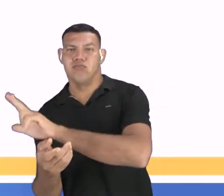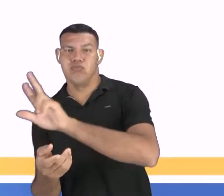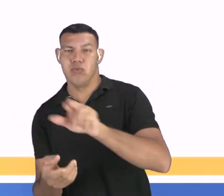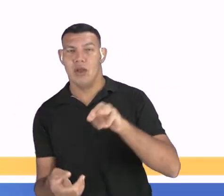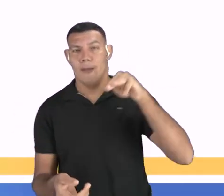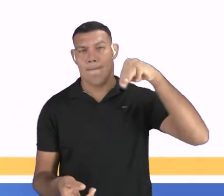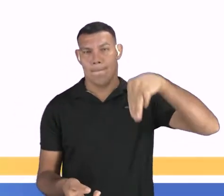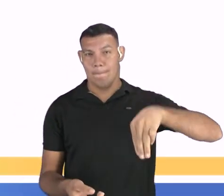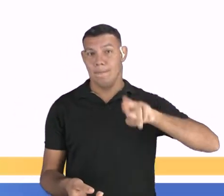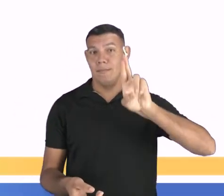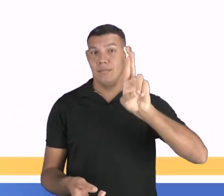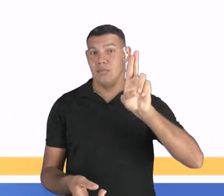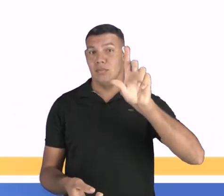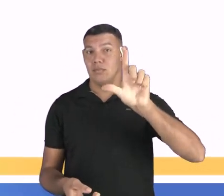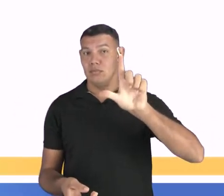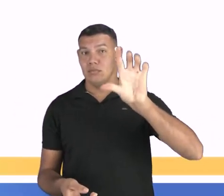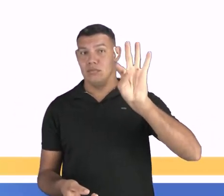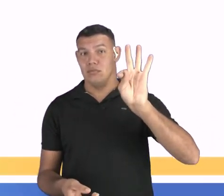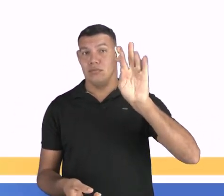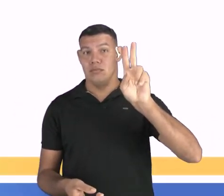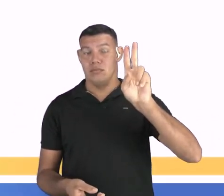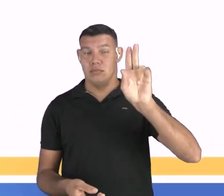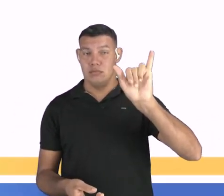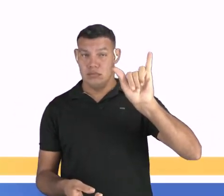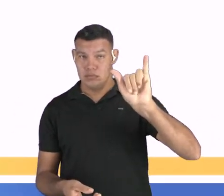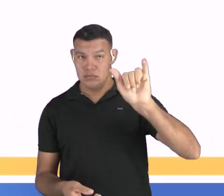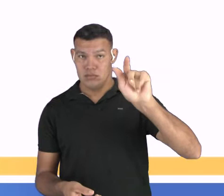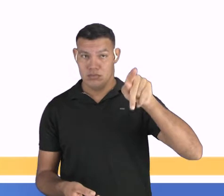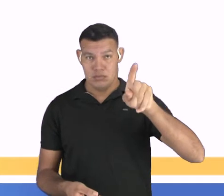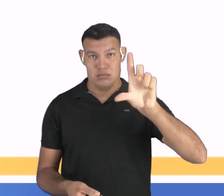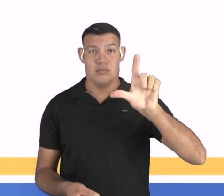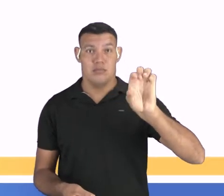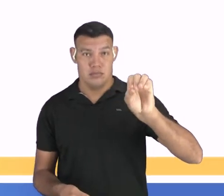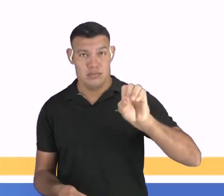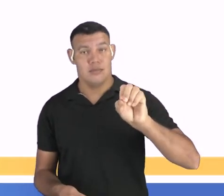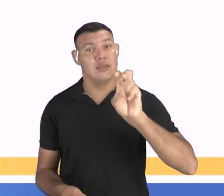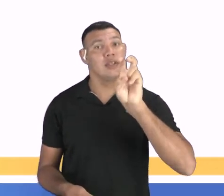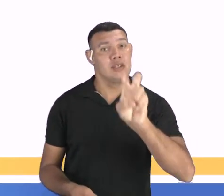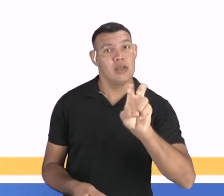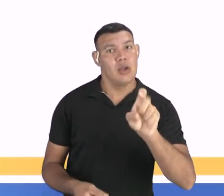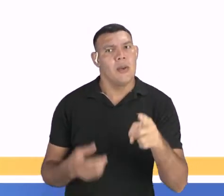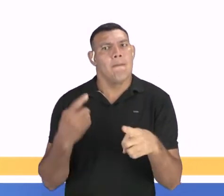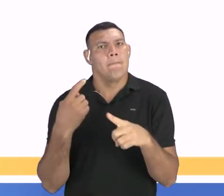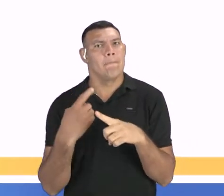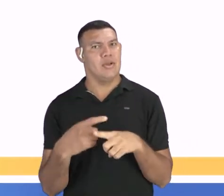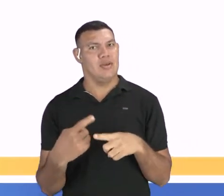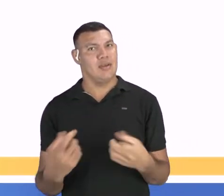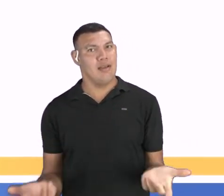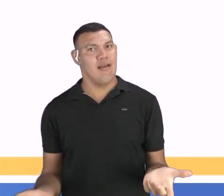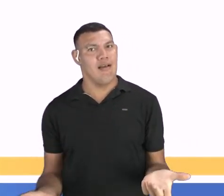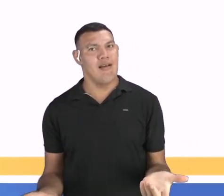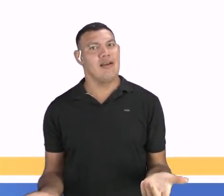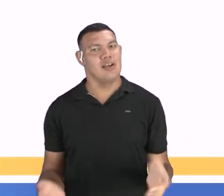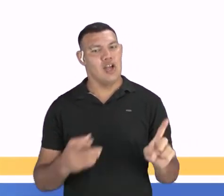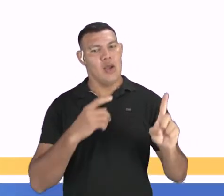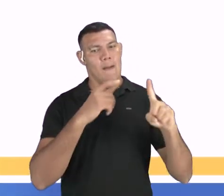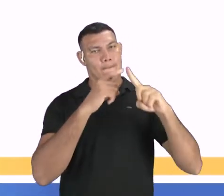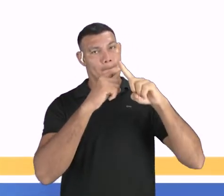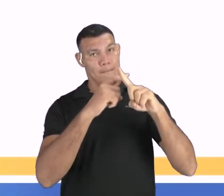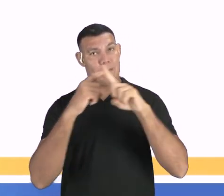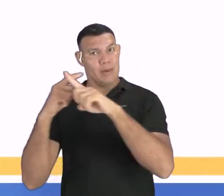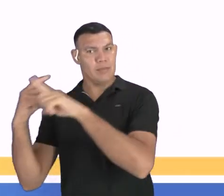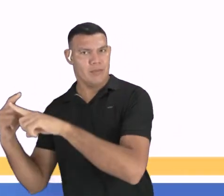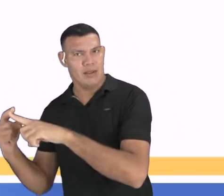5. Isto é, são resultados do produto de 5 por um número natural, né? Ou seja, da multiplicação do número